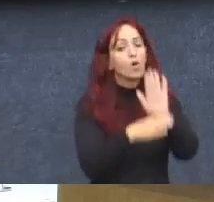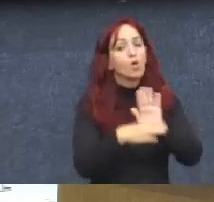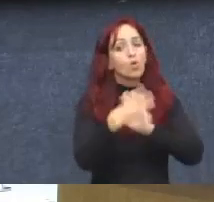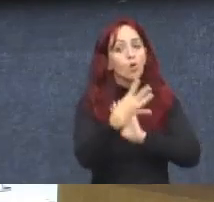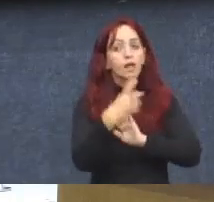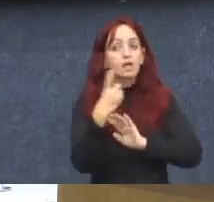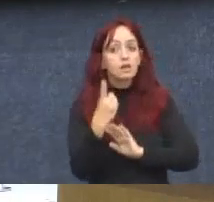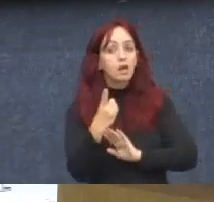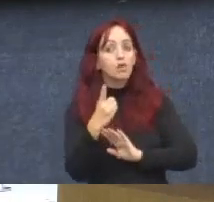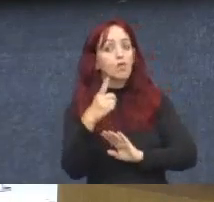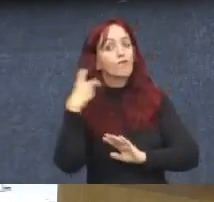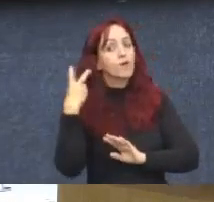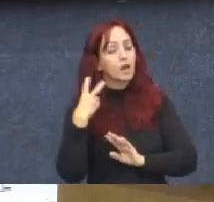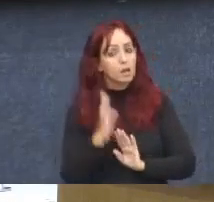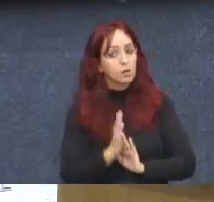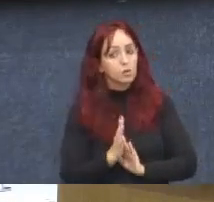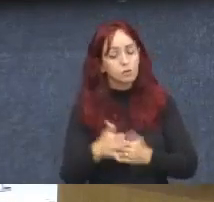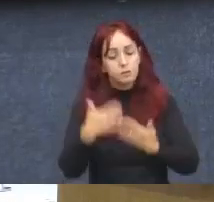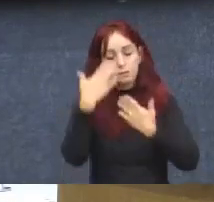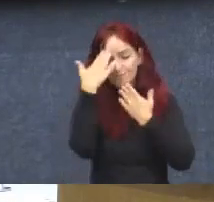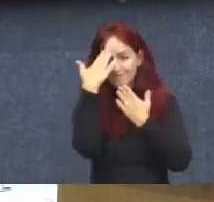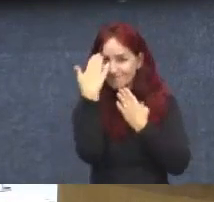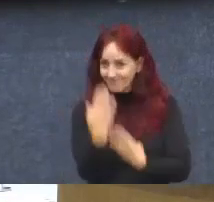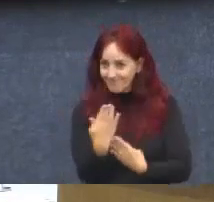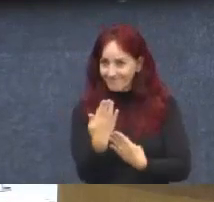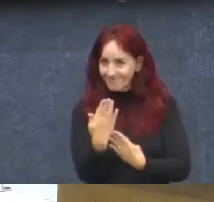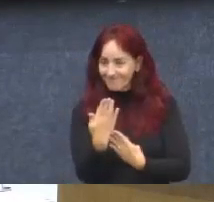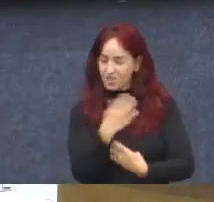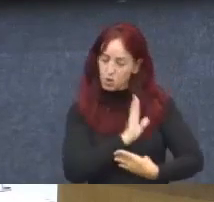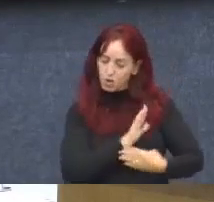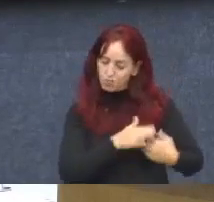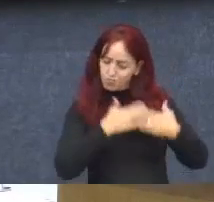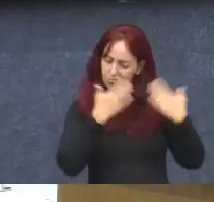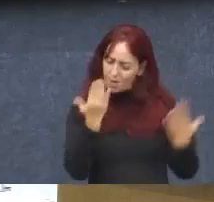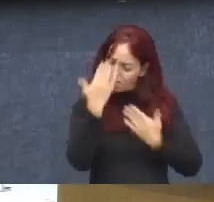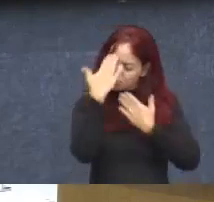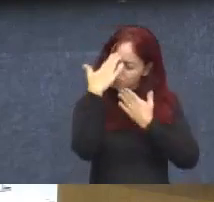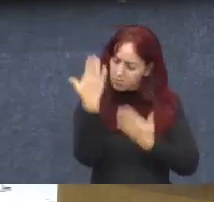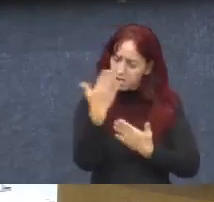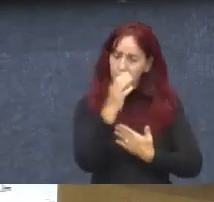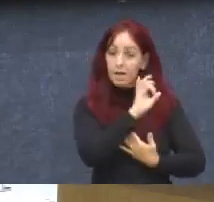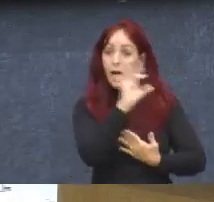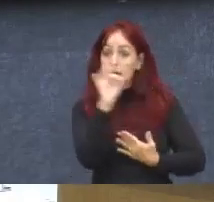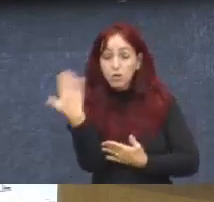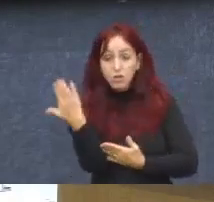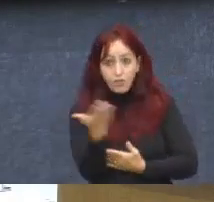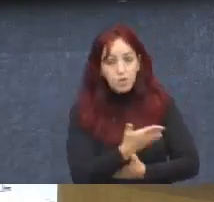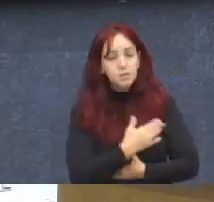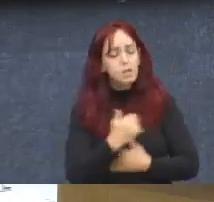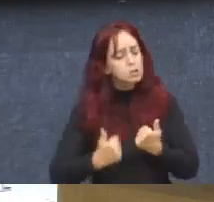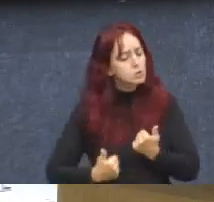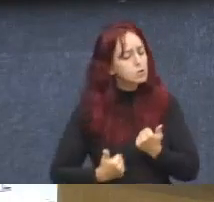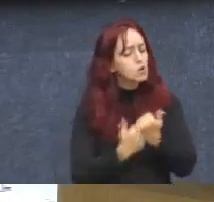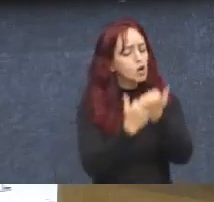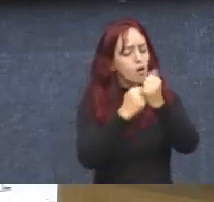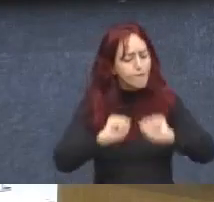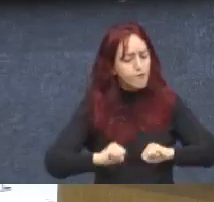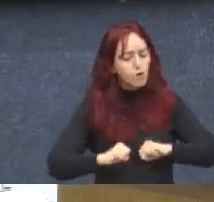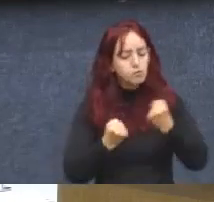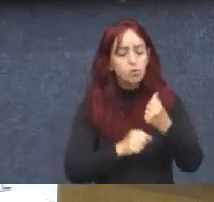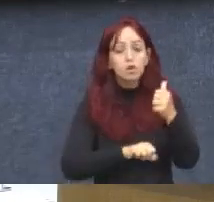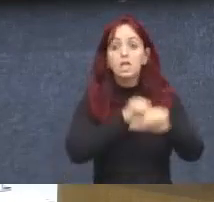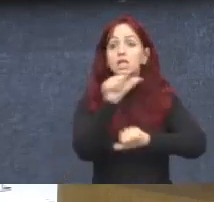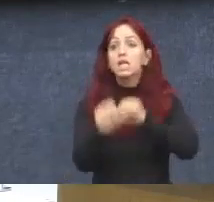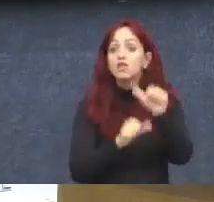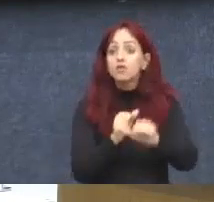vereadores que isso foi possível. Obrigado, de coração, a cada um de vocês que se juntou muito nesse esforço de transformar